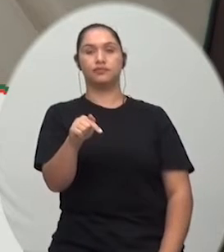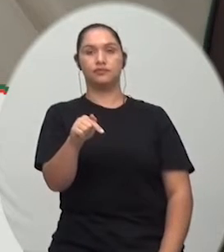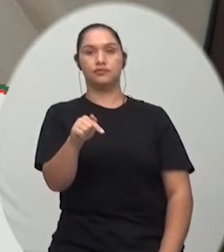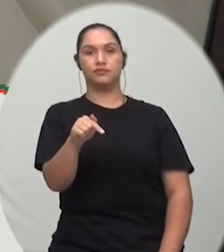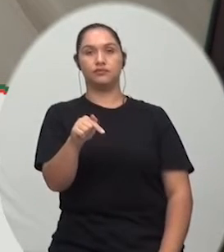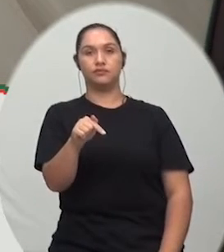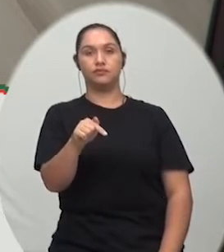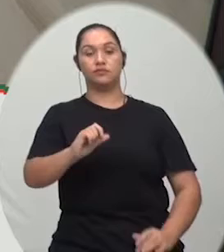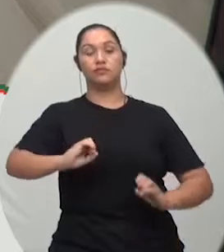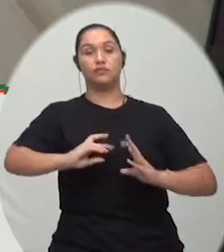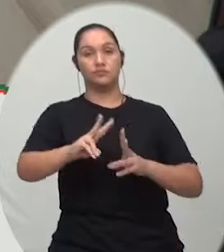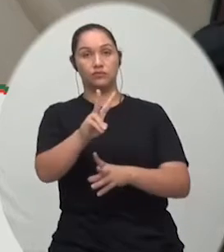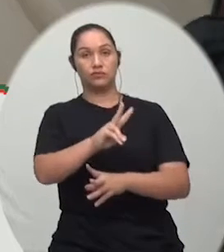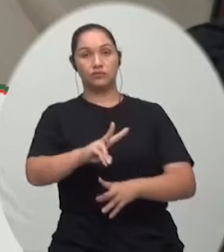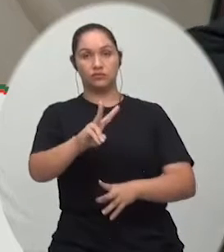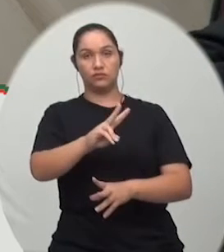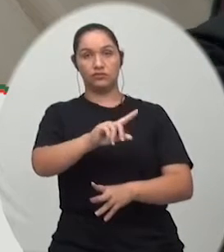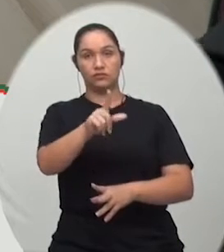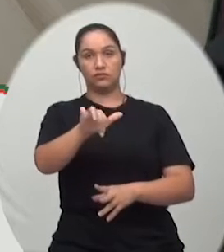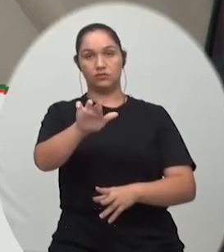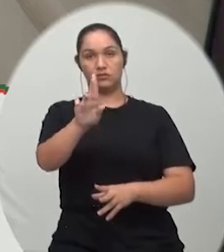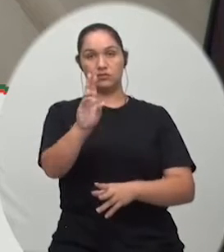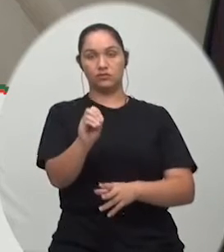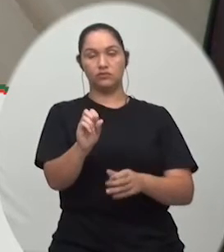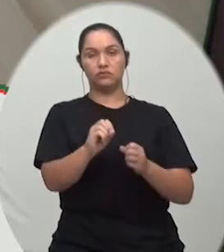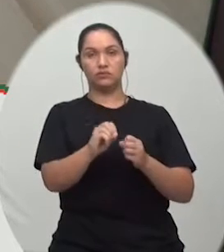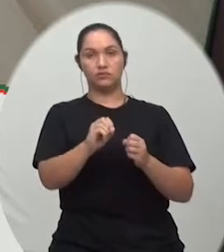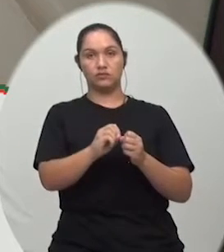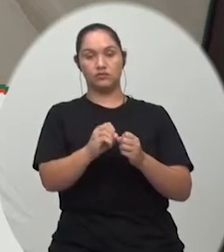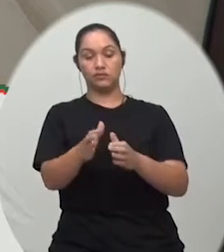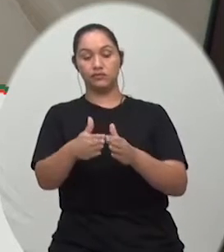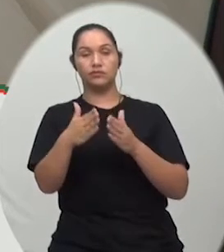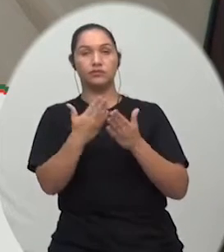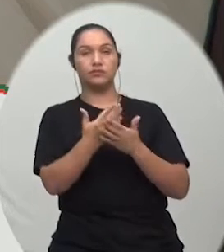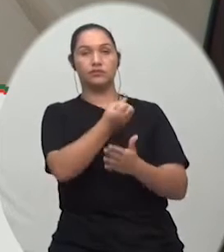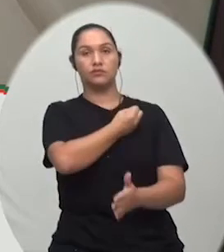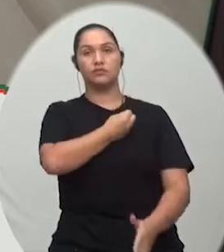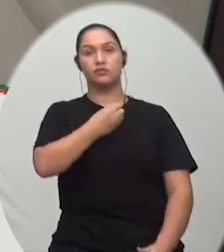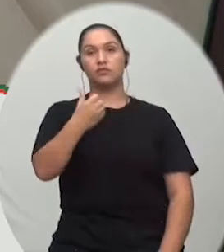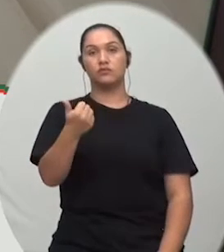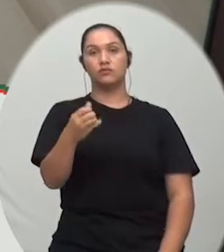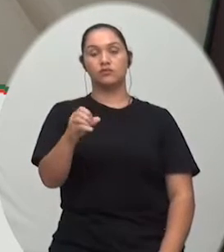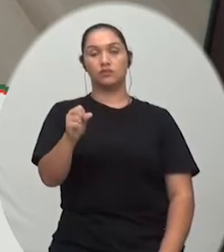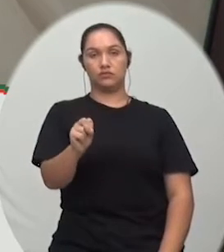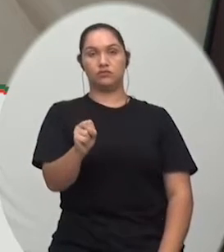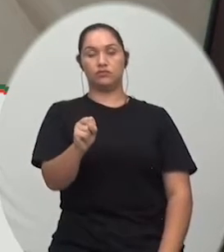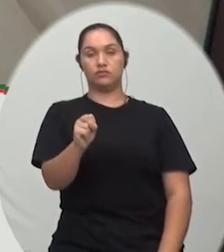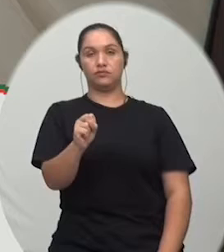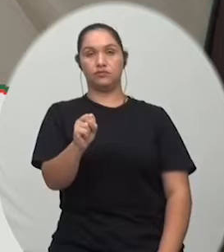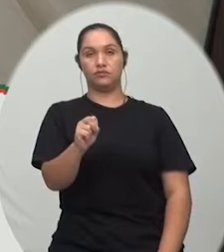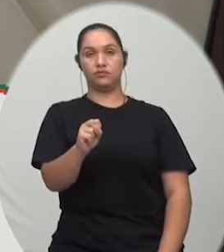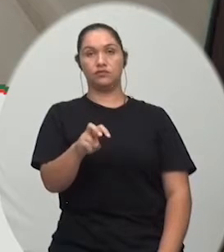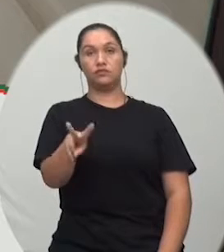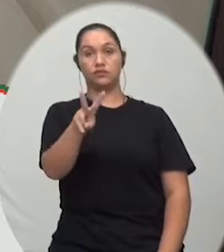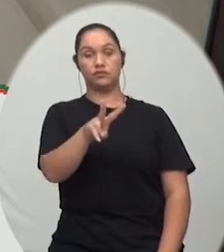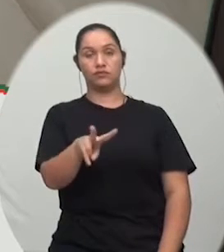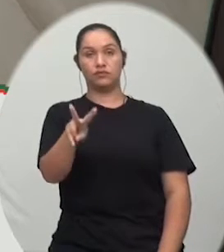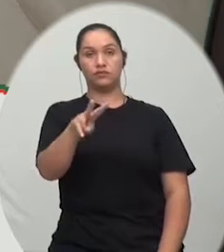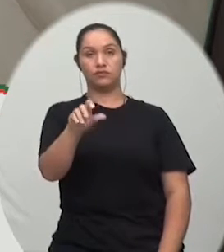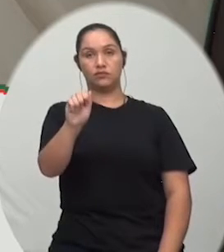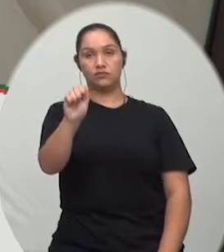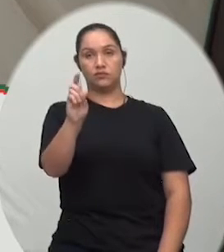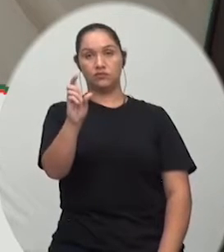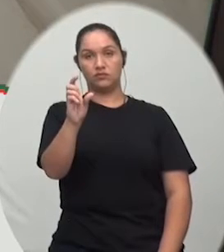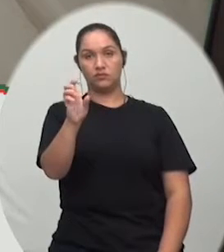167/2019, todas de autoria do vereador Zairo Casagrande. Requerimento número 108/2019, de autoria do vereador